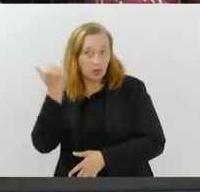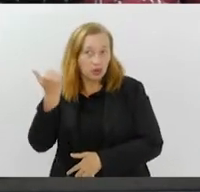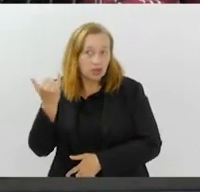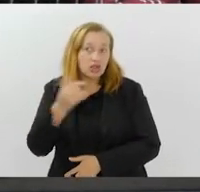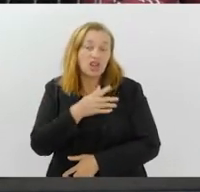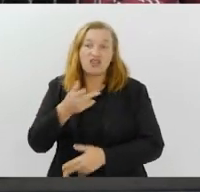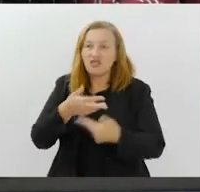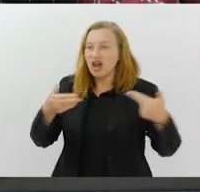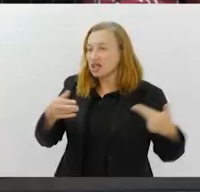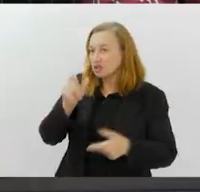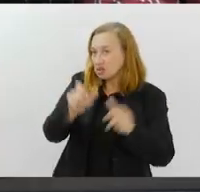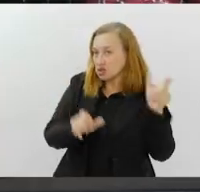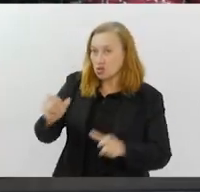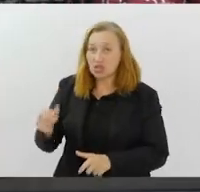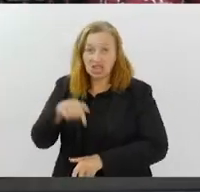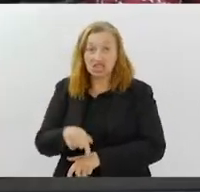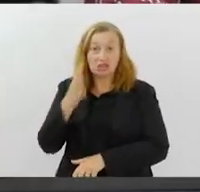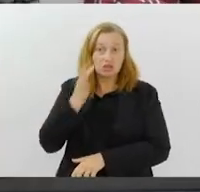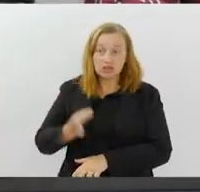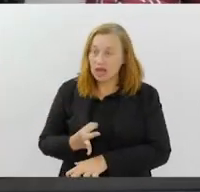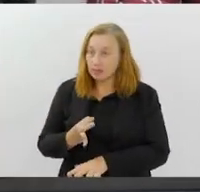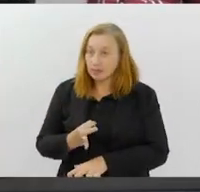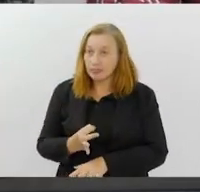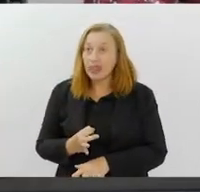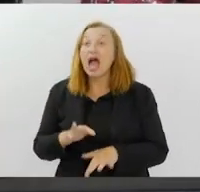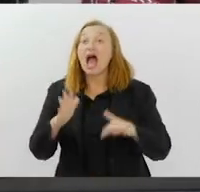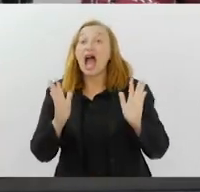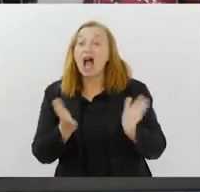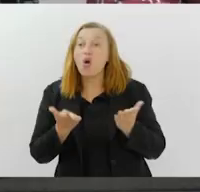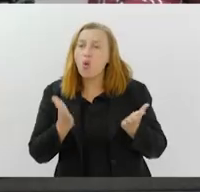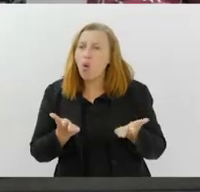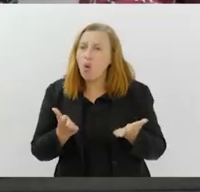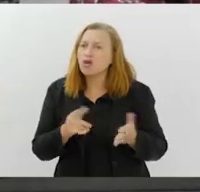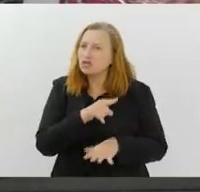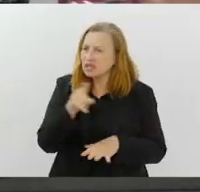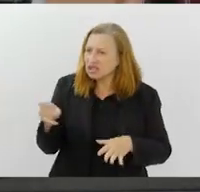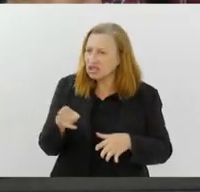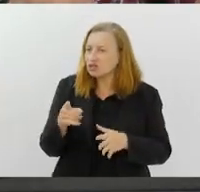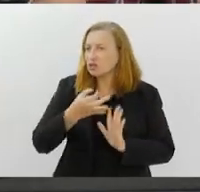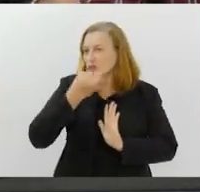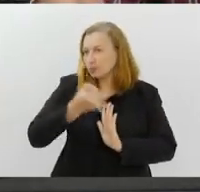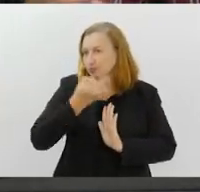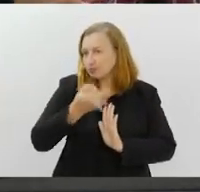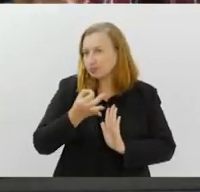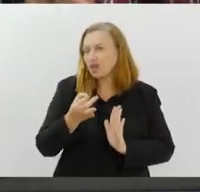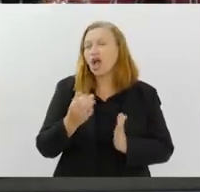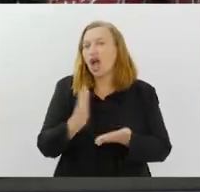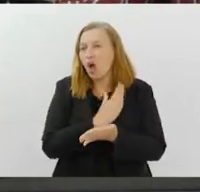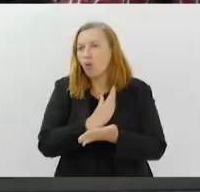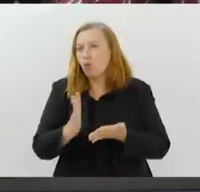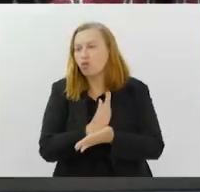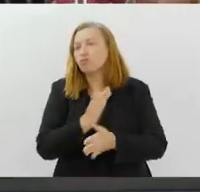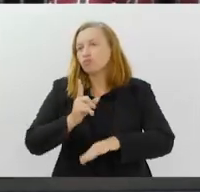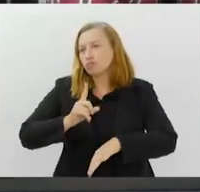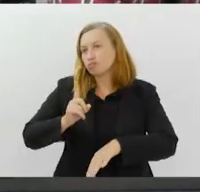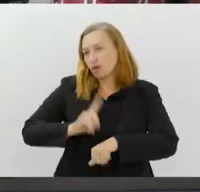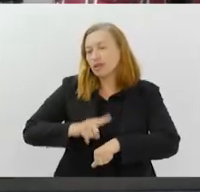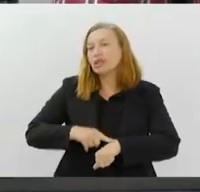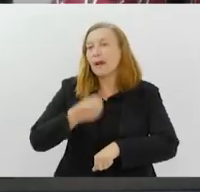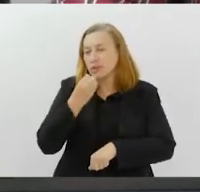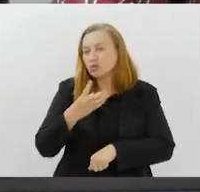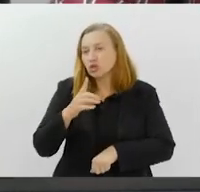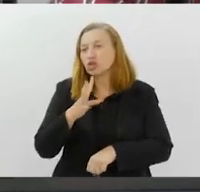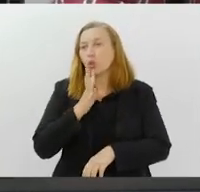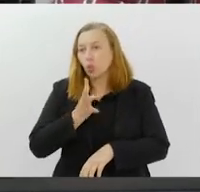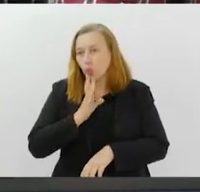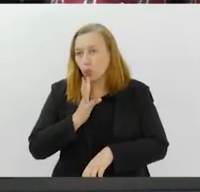que tá aqui não sabe como funciona agora além disso vocês trouxeram essas sugestões Em algum momento é bom que a gente conheça essas